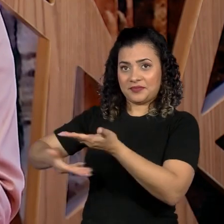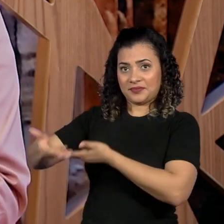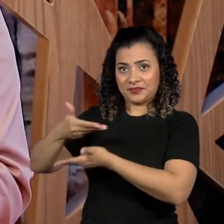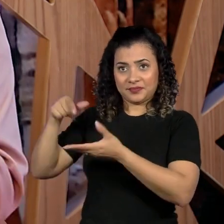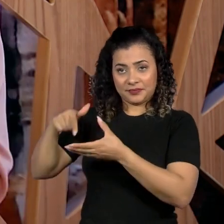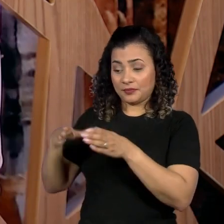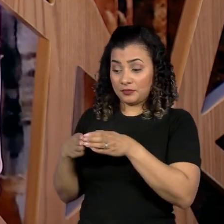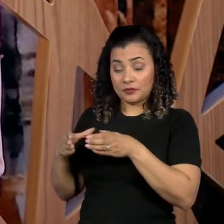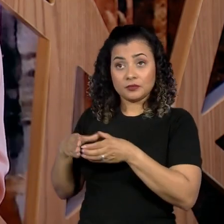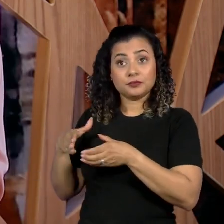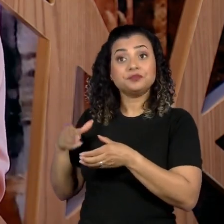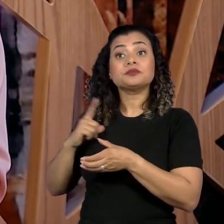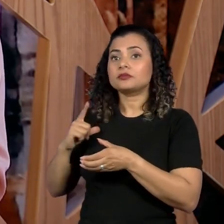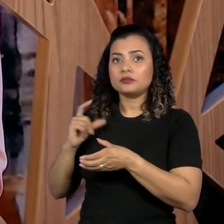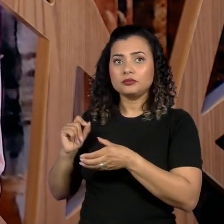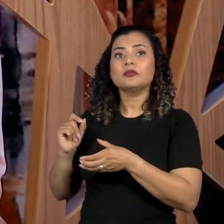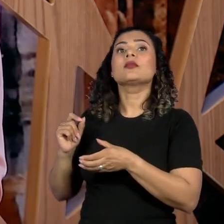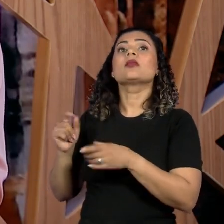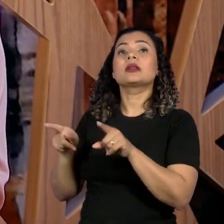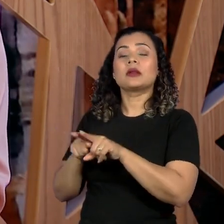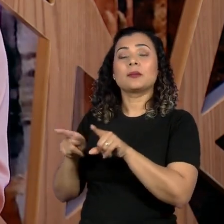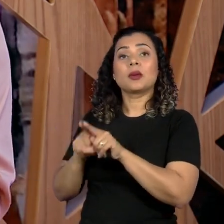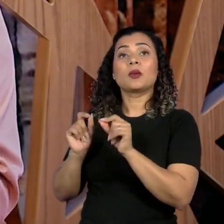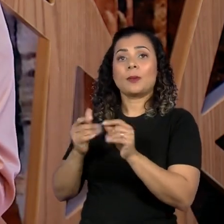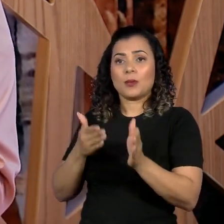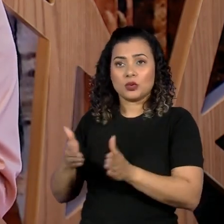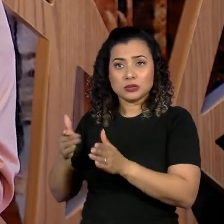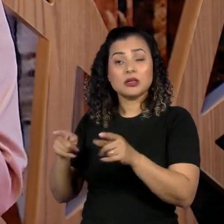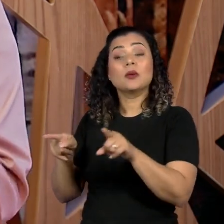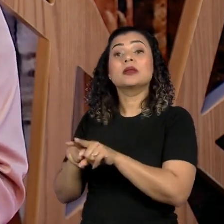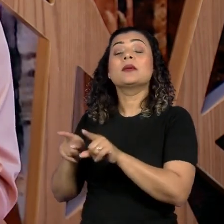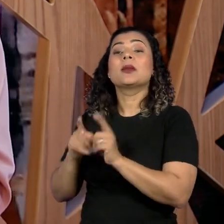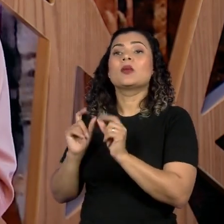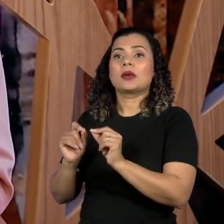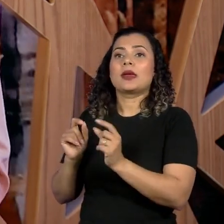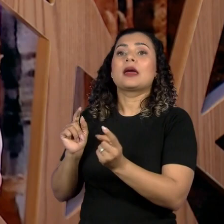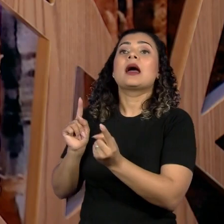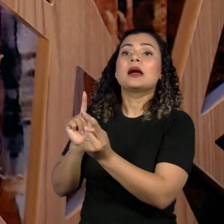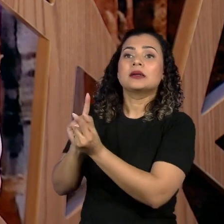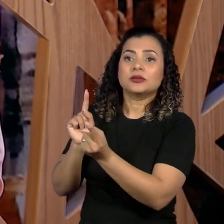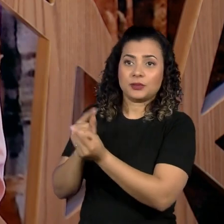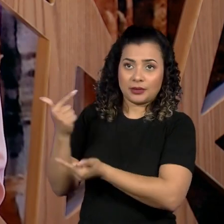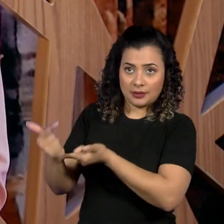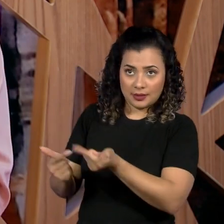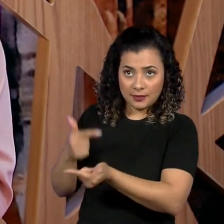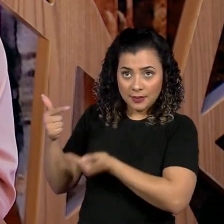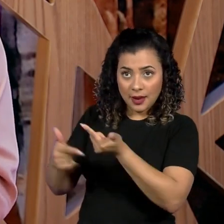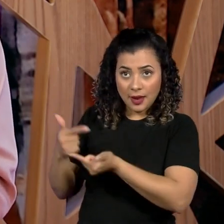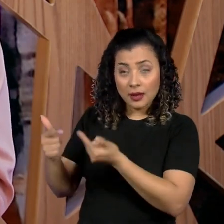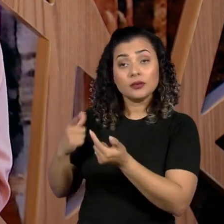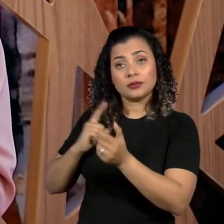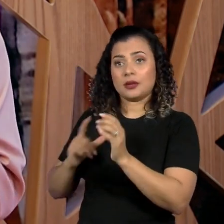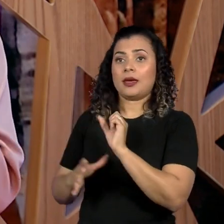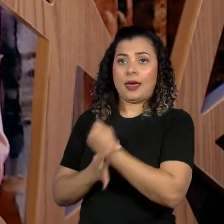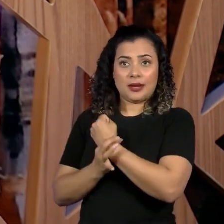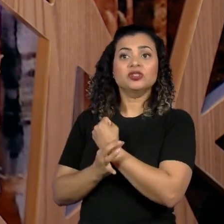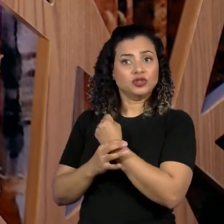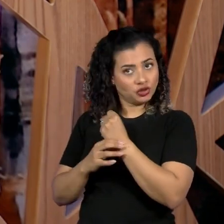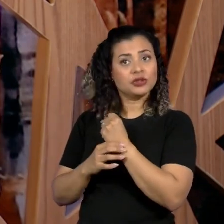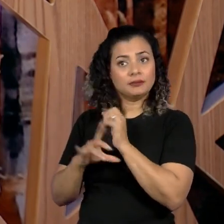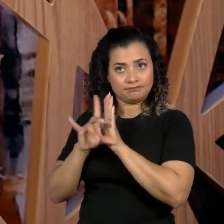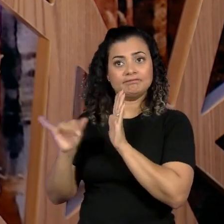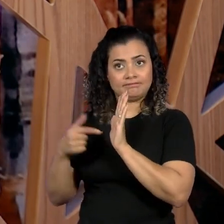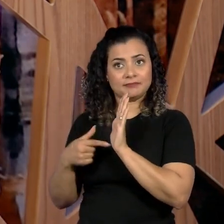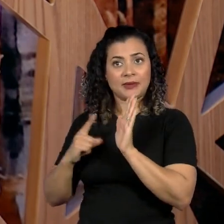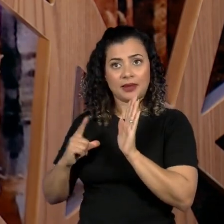cooperativas de produção e prestação de serviço, que têm lá as garantias do trabalhador, ou seja,